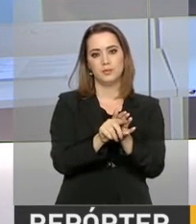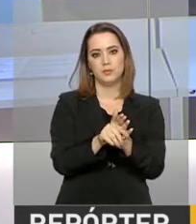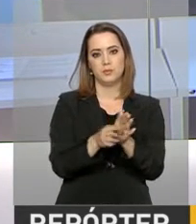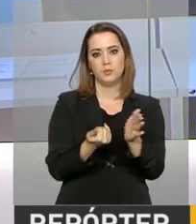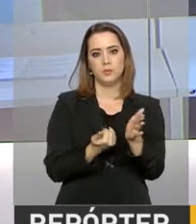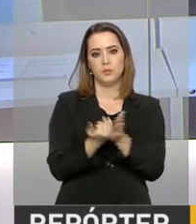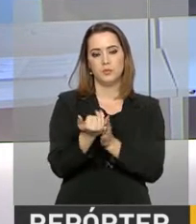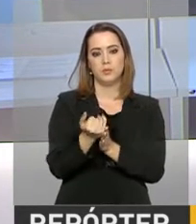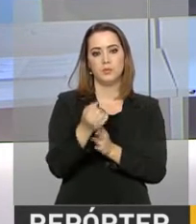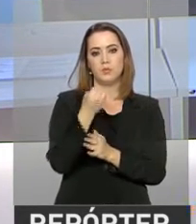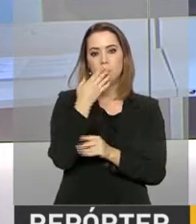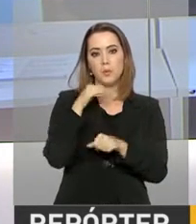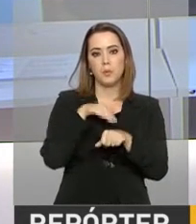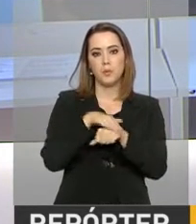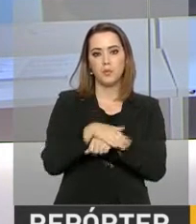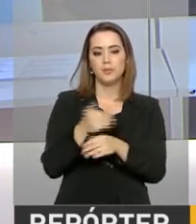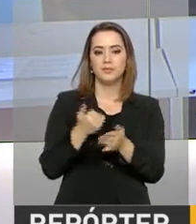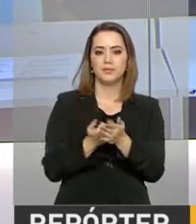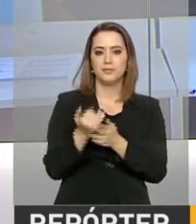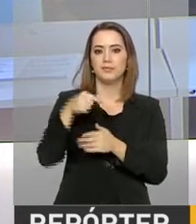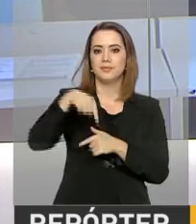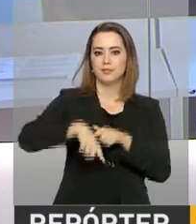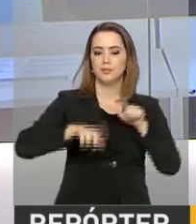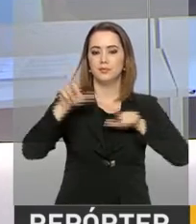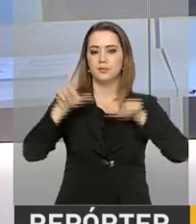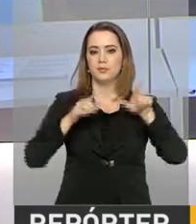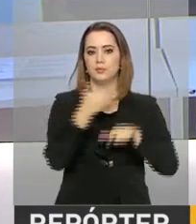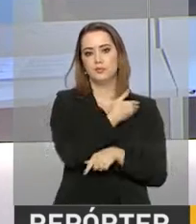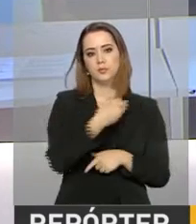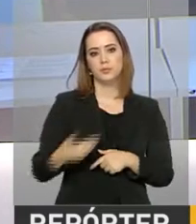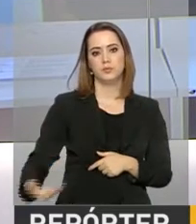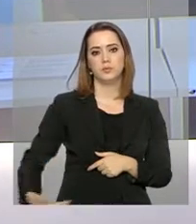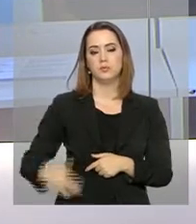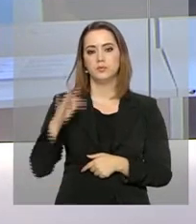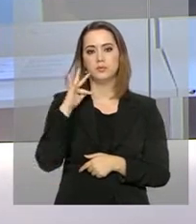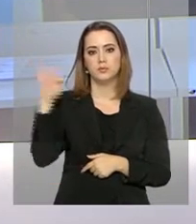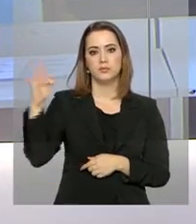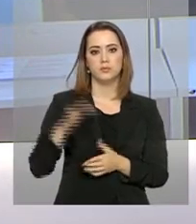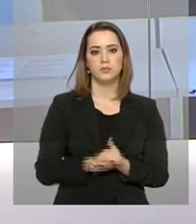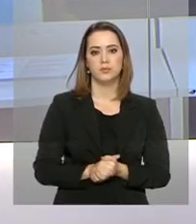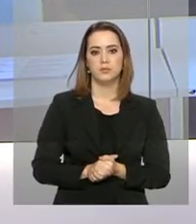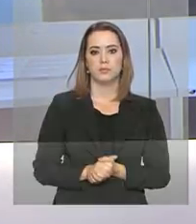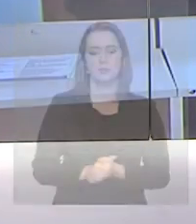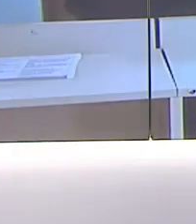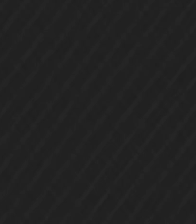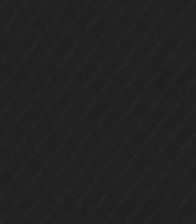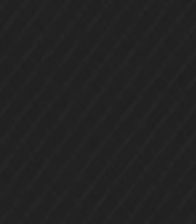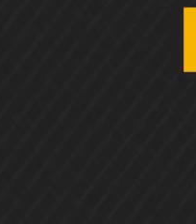sociais. Uma boa noite para você e continue com a gente aqui na NBR, a TV do Governo Federal.